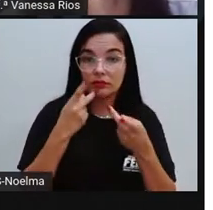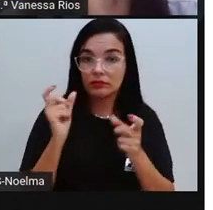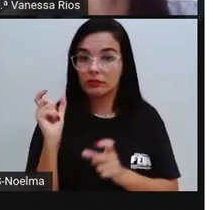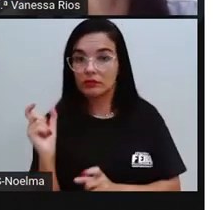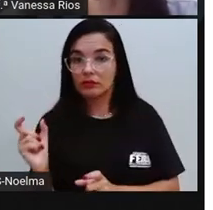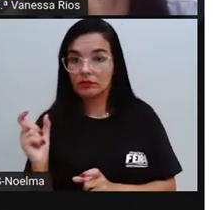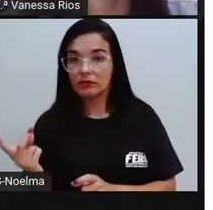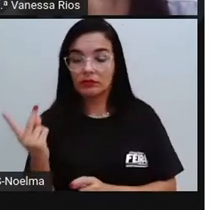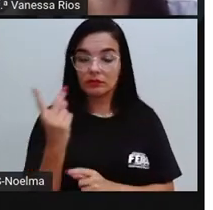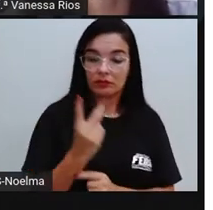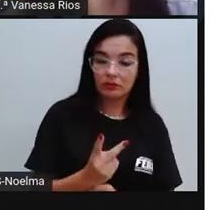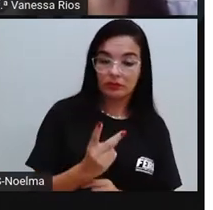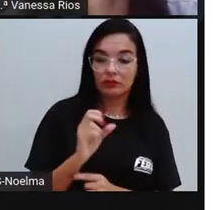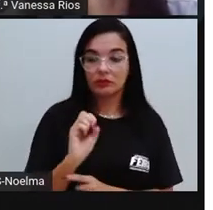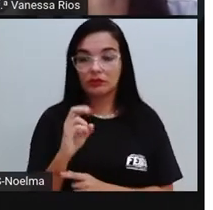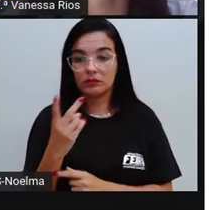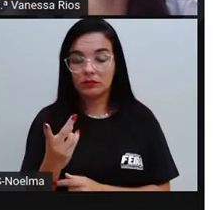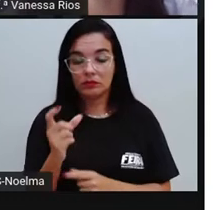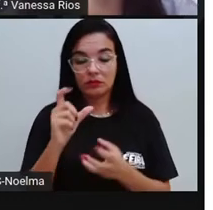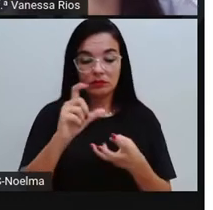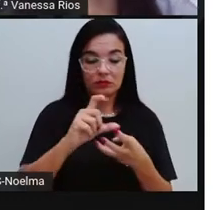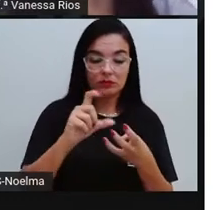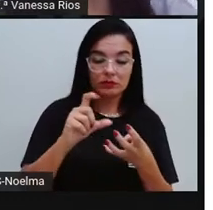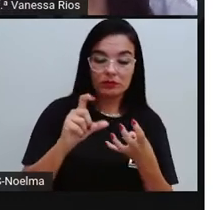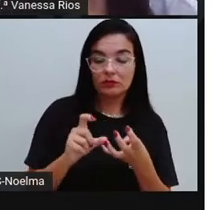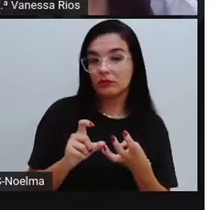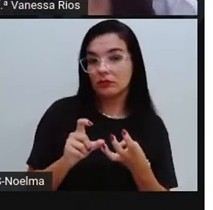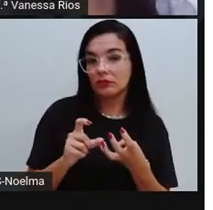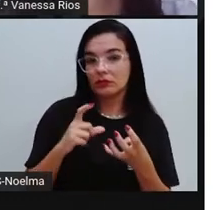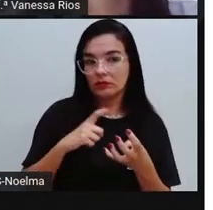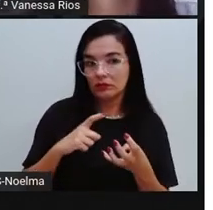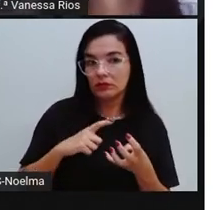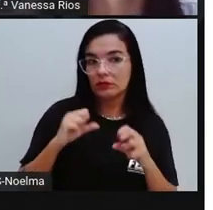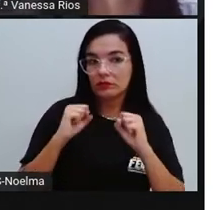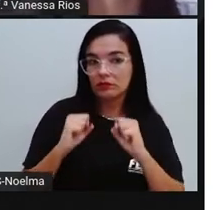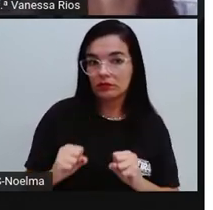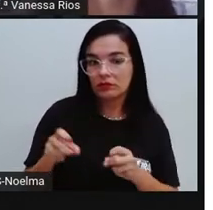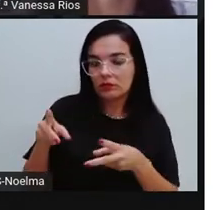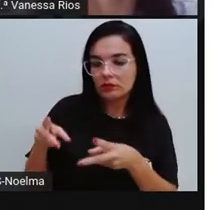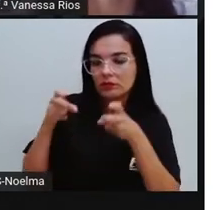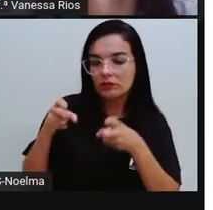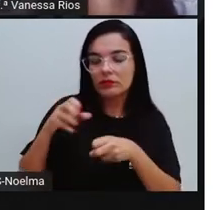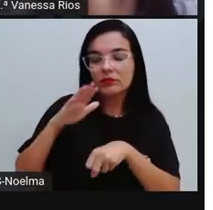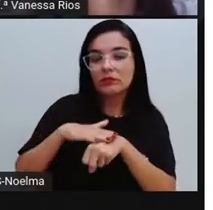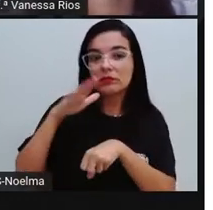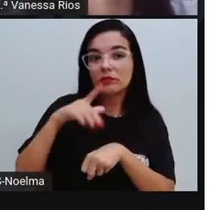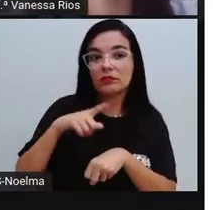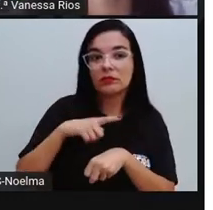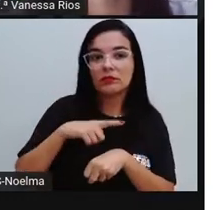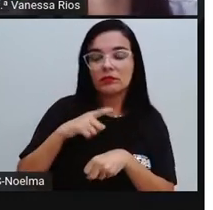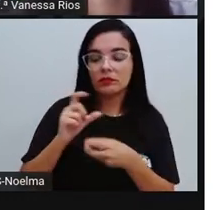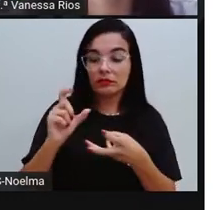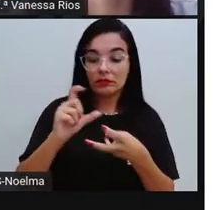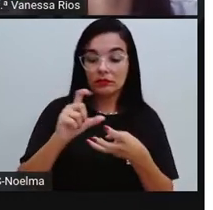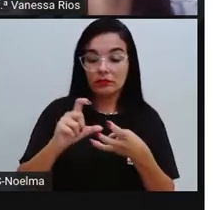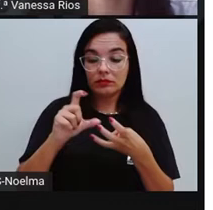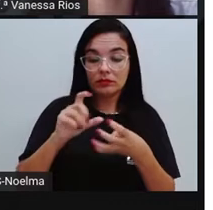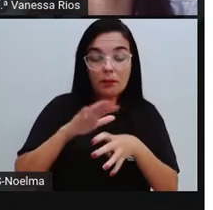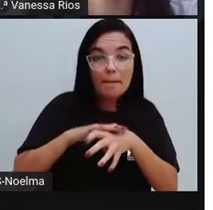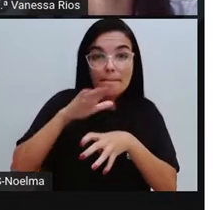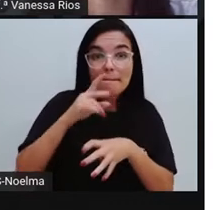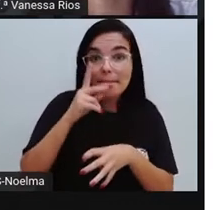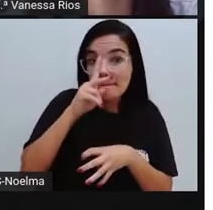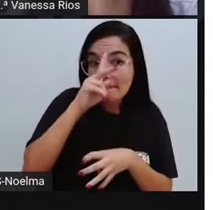uma palavra formada por duas ou mais sílabas, é possível perceber que há uma sílaba de maior